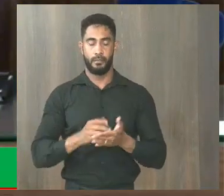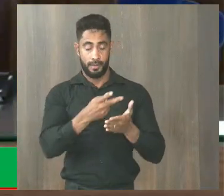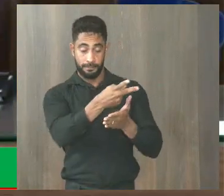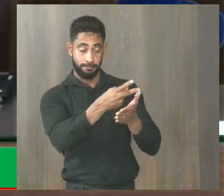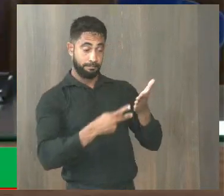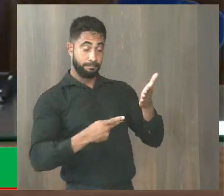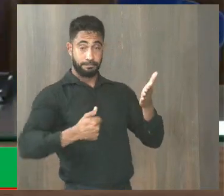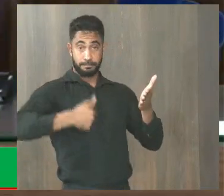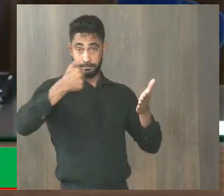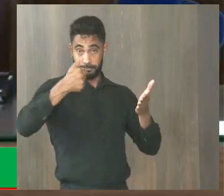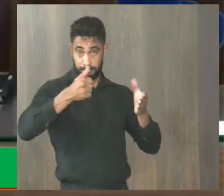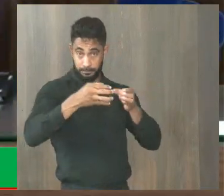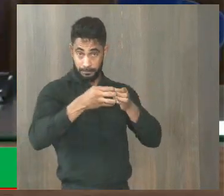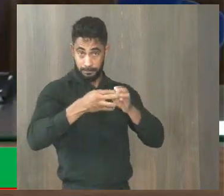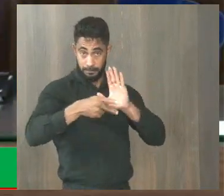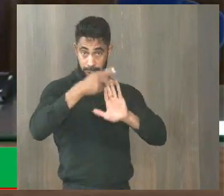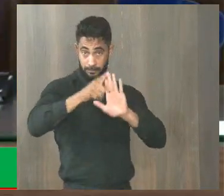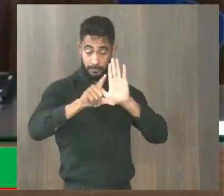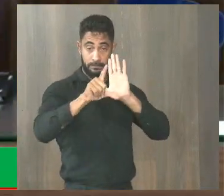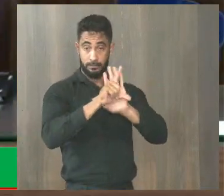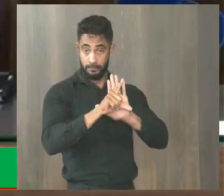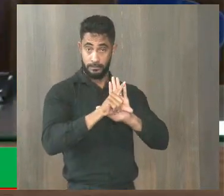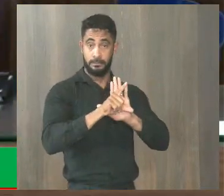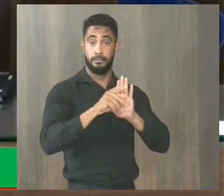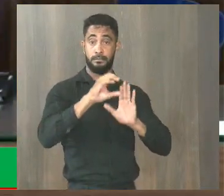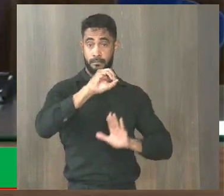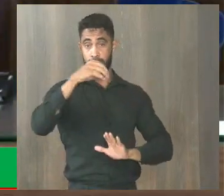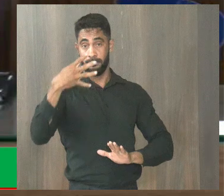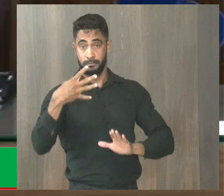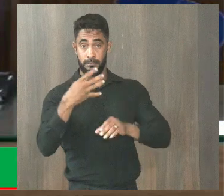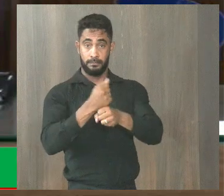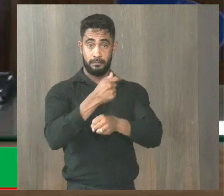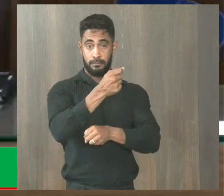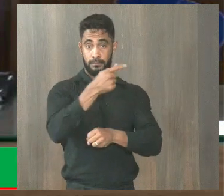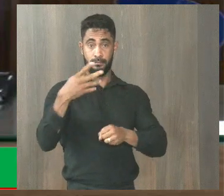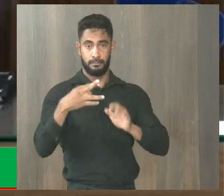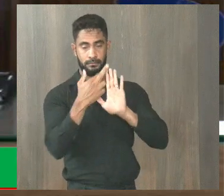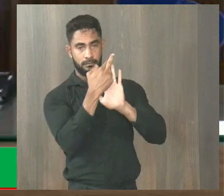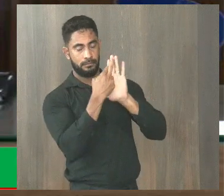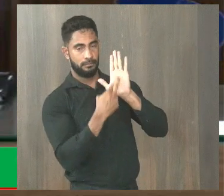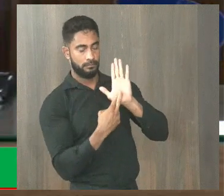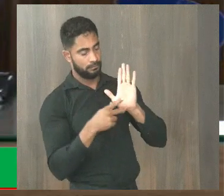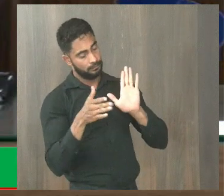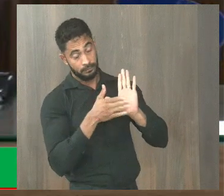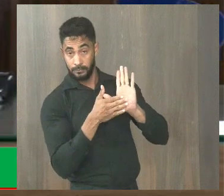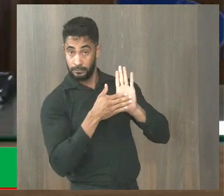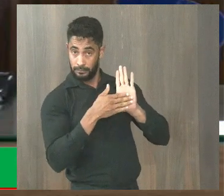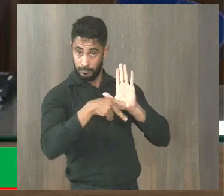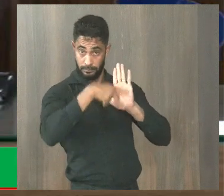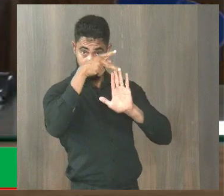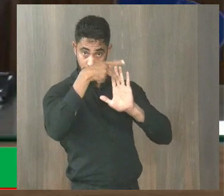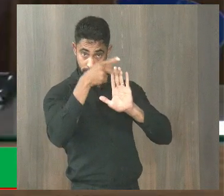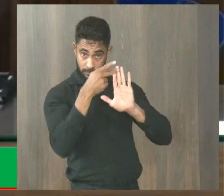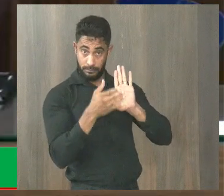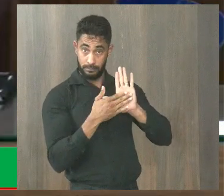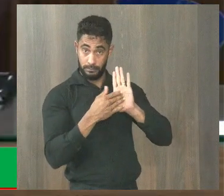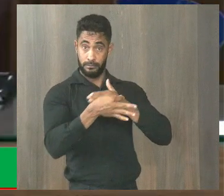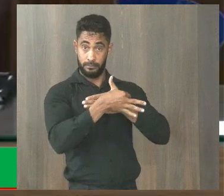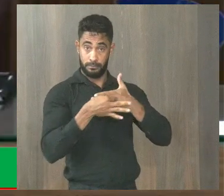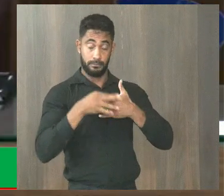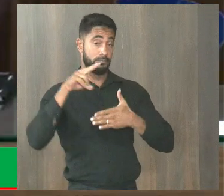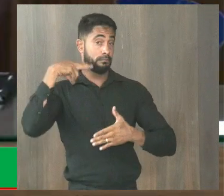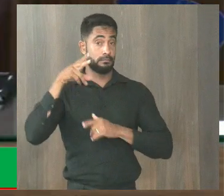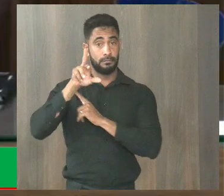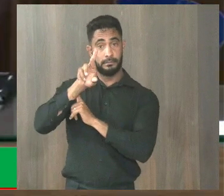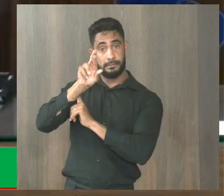Parecer para o primeiro turno do Projeto de Lei 004-2024. Relatório. O projeto de lei em epígrafe é de autoria do vereador